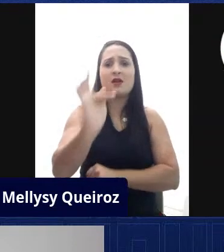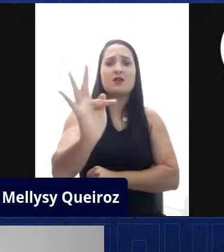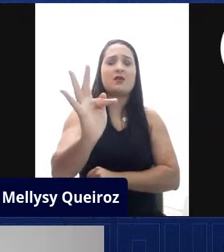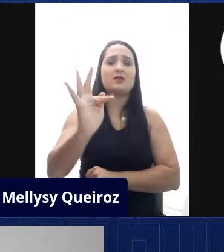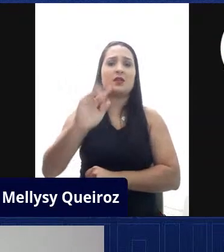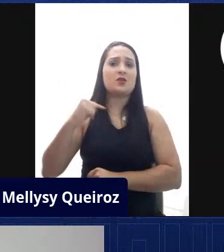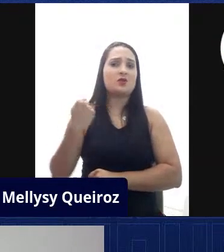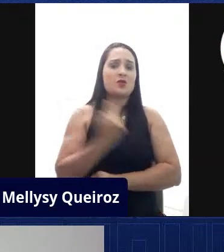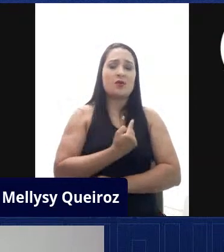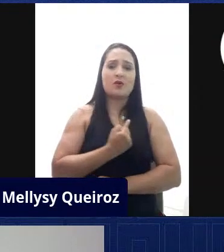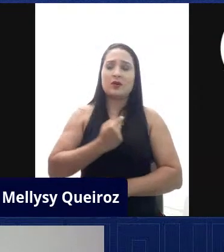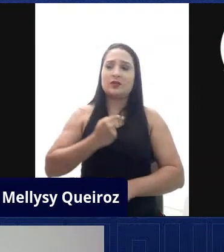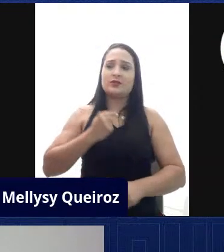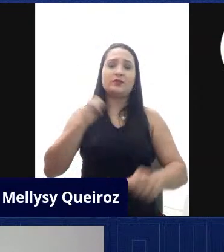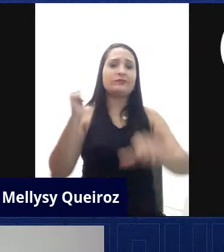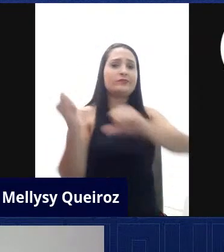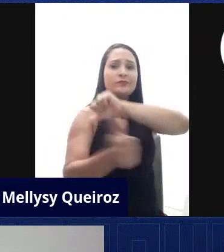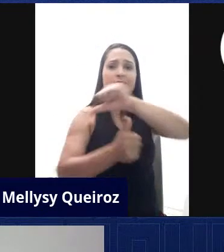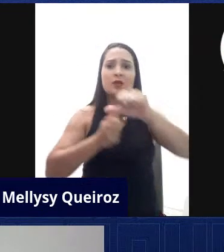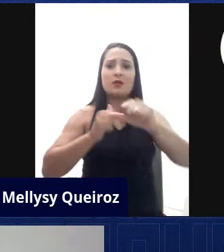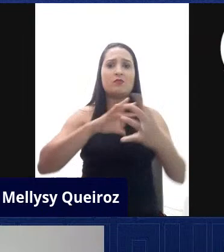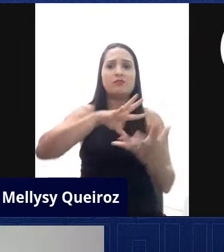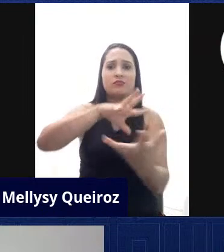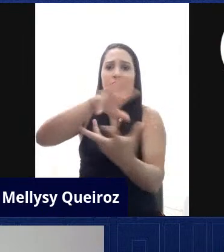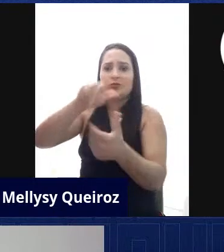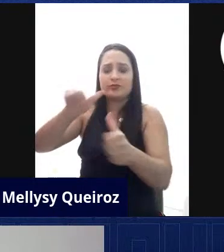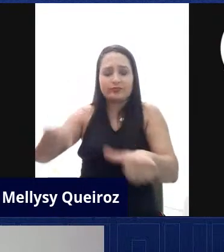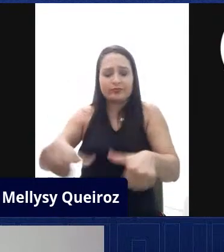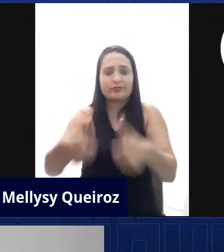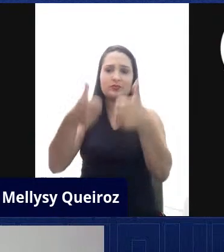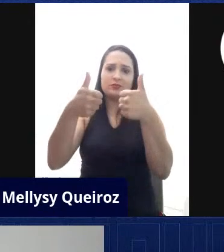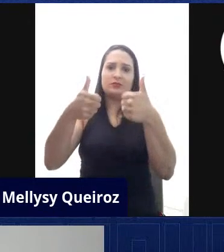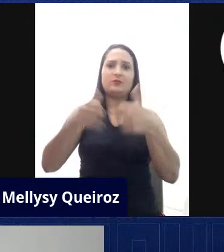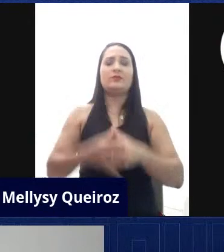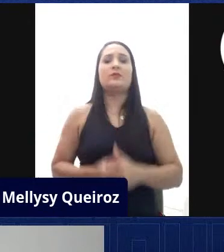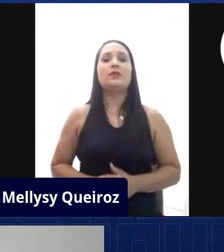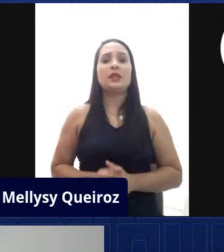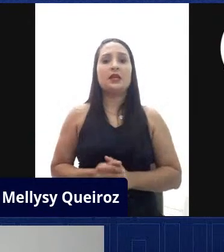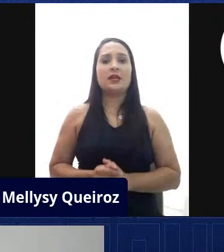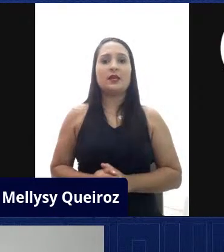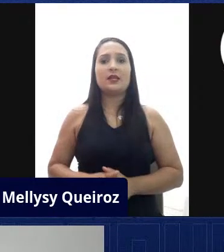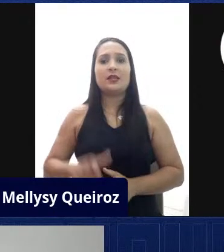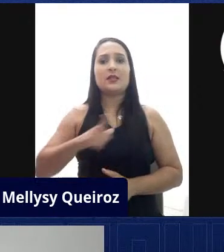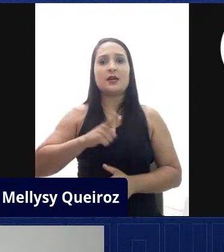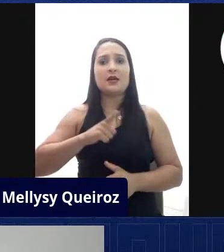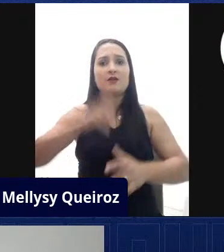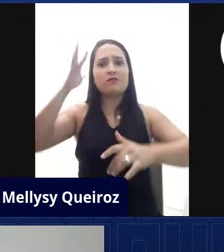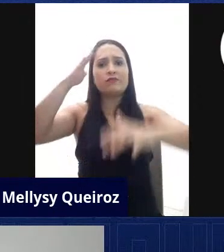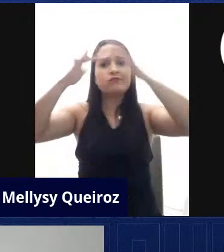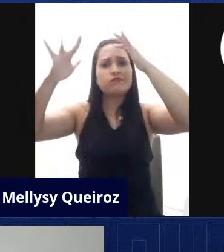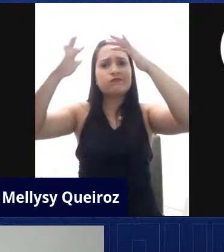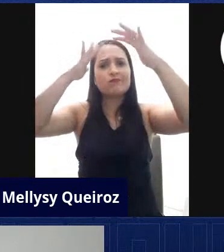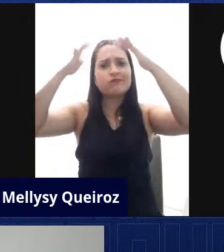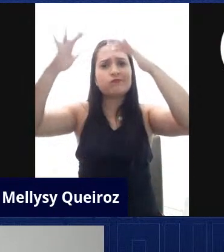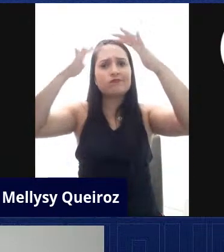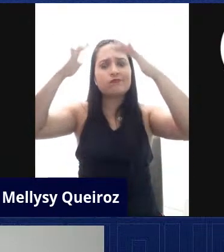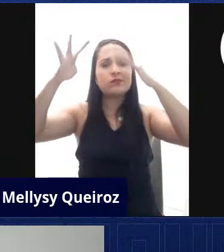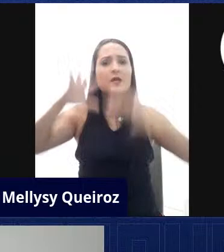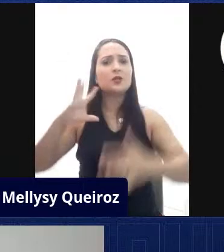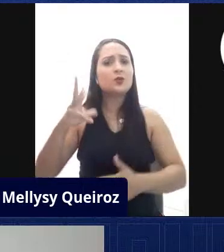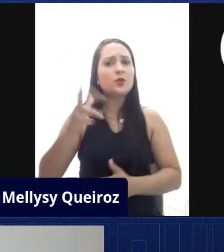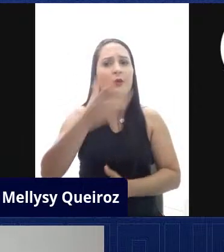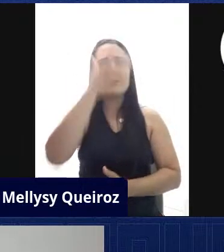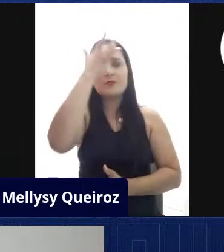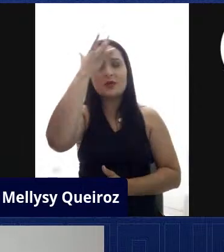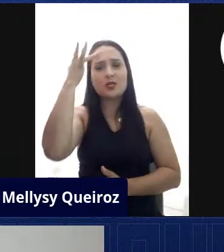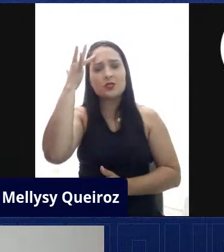E aproveitando esses espaços, que a gente traz essa reflexão para todos e todas que têm a